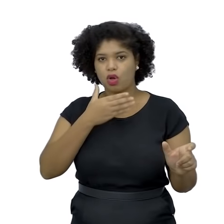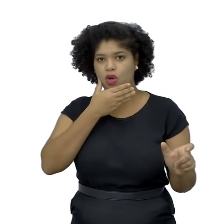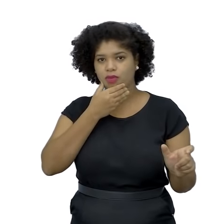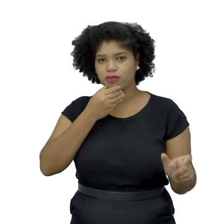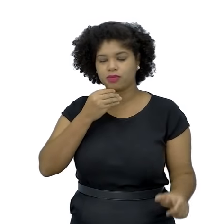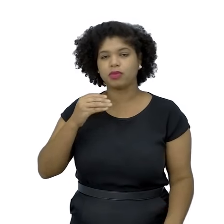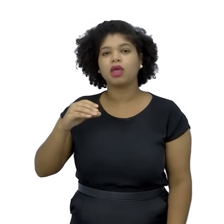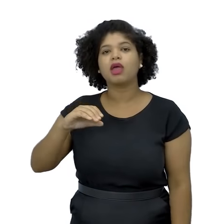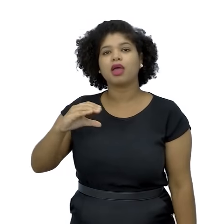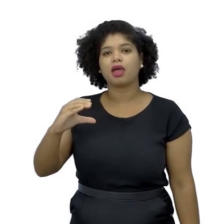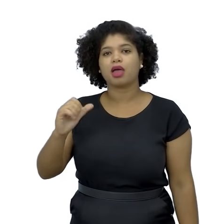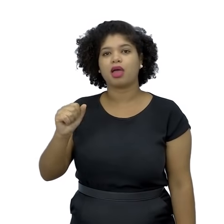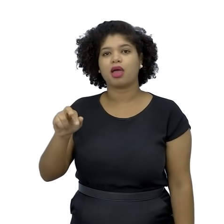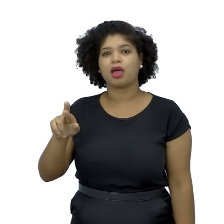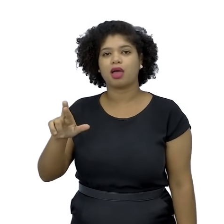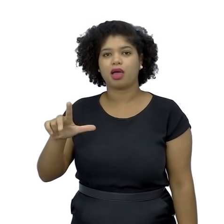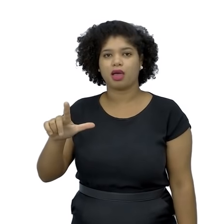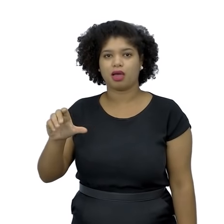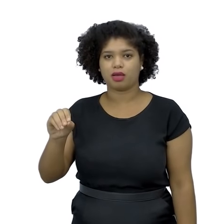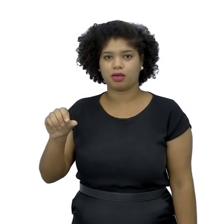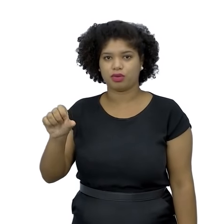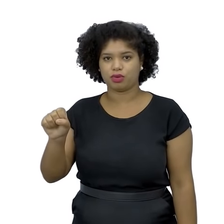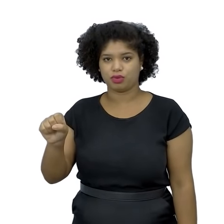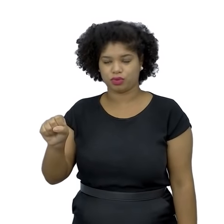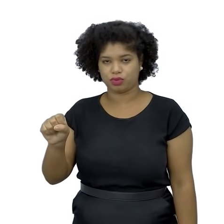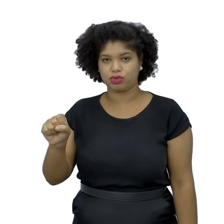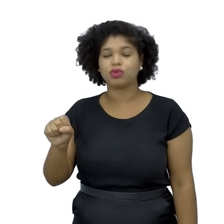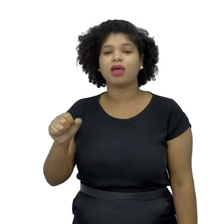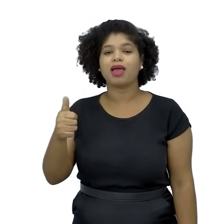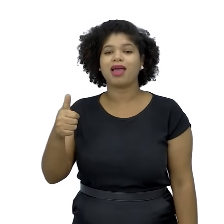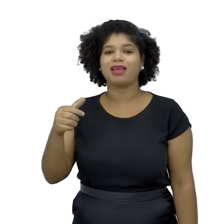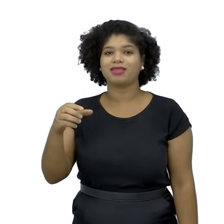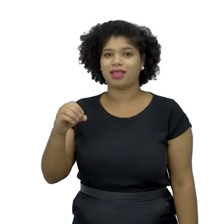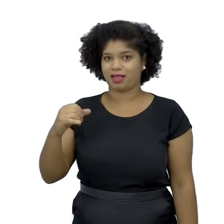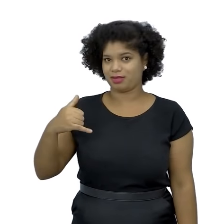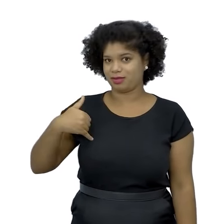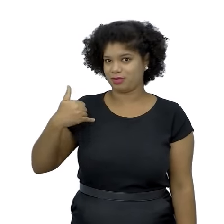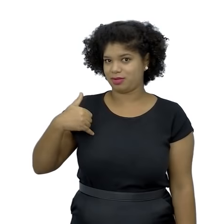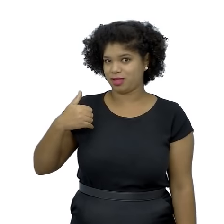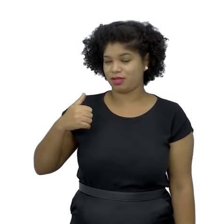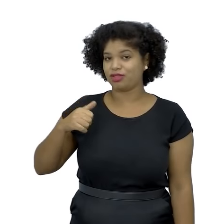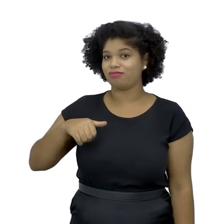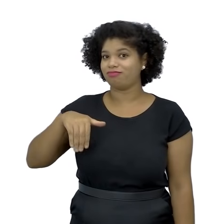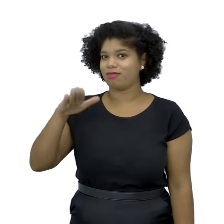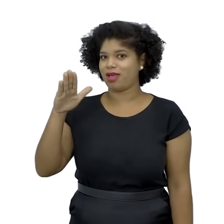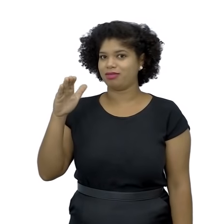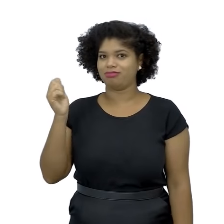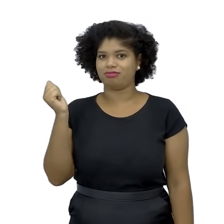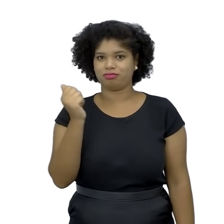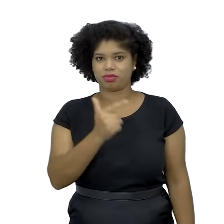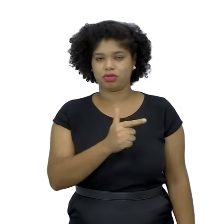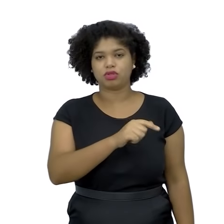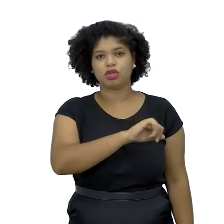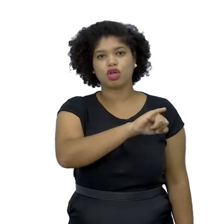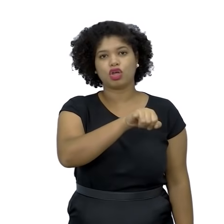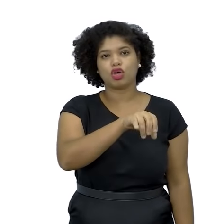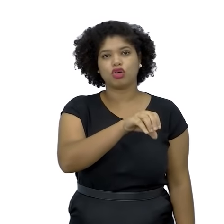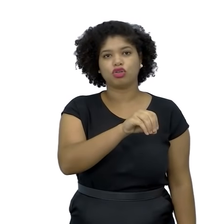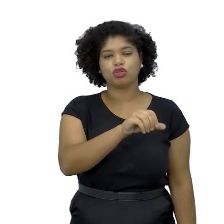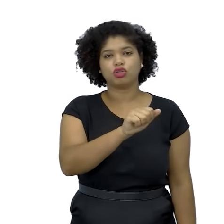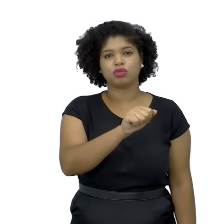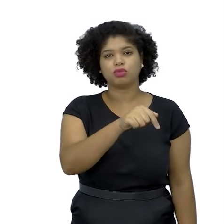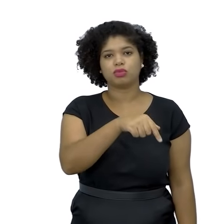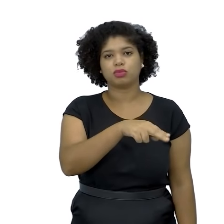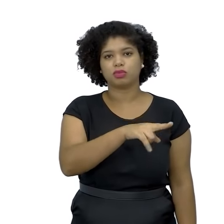comparação indicar que Carlos tem 10 anos a mais que Joaquim, para se descobrir a idade